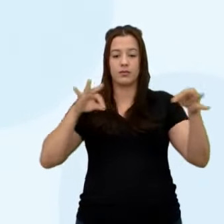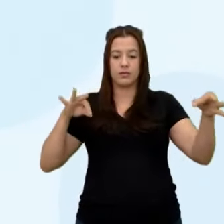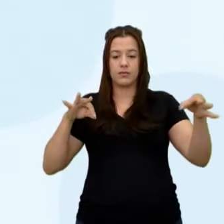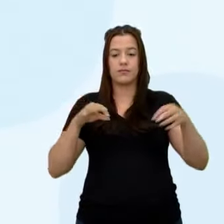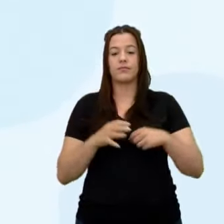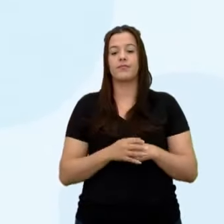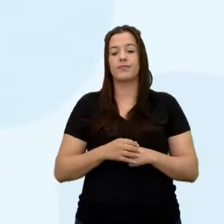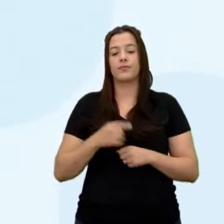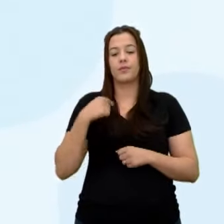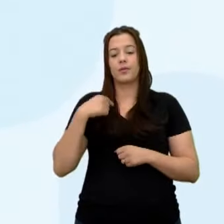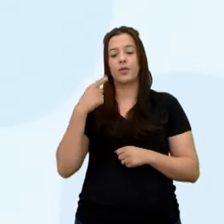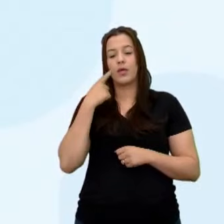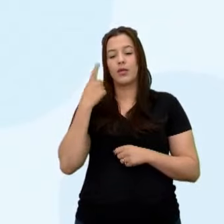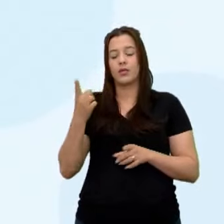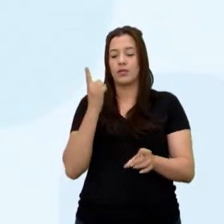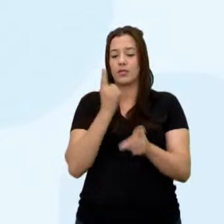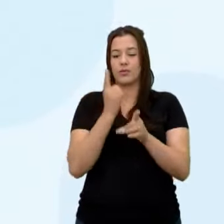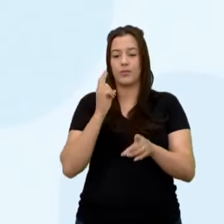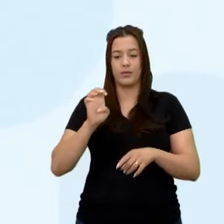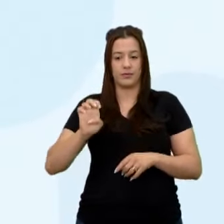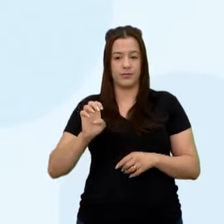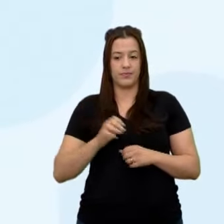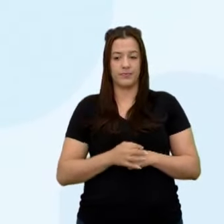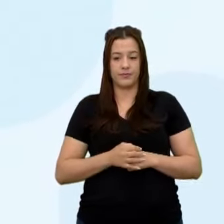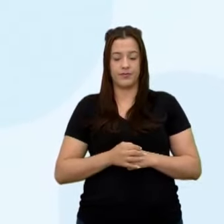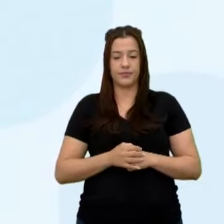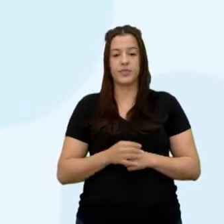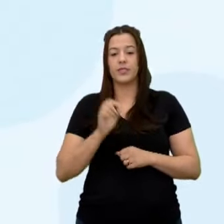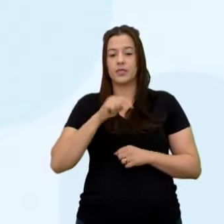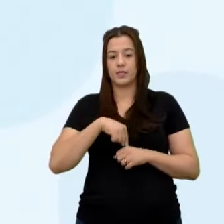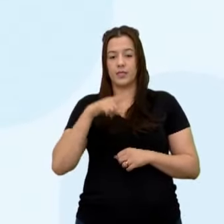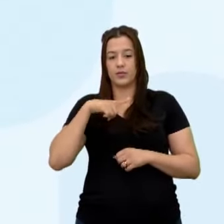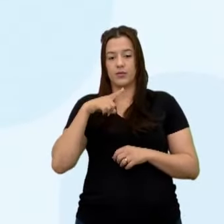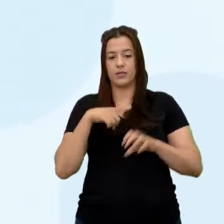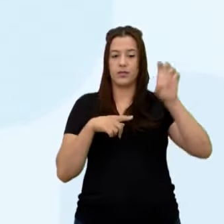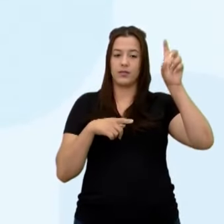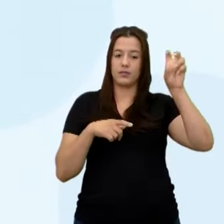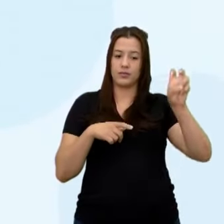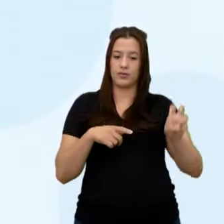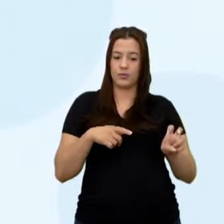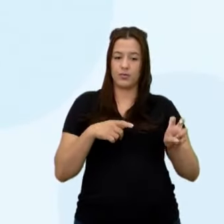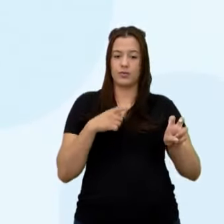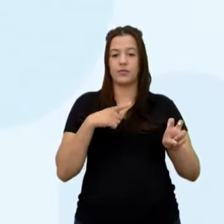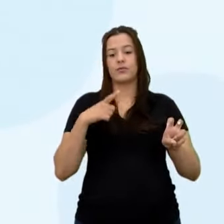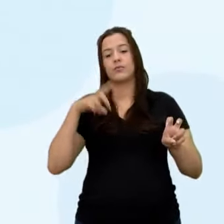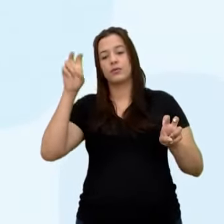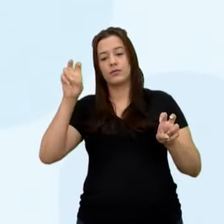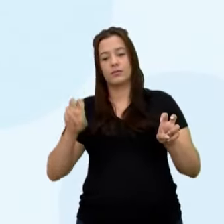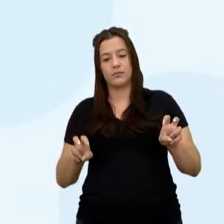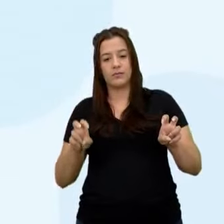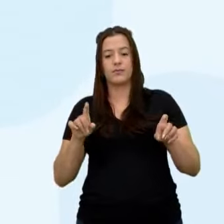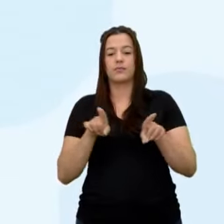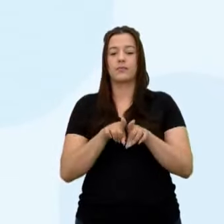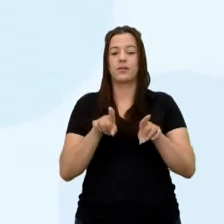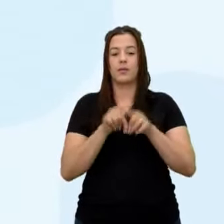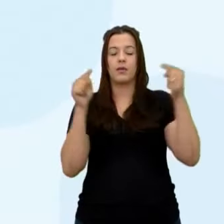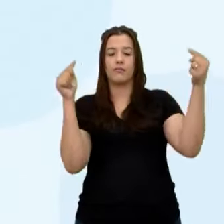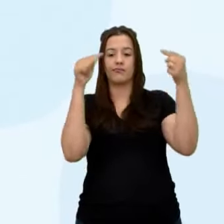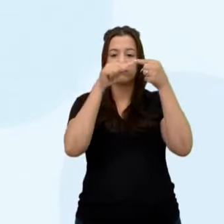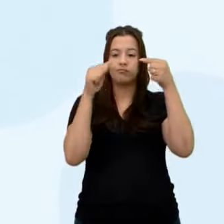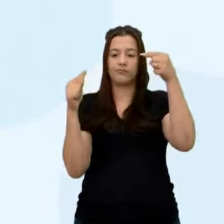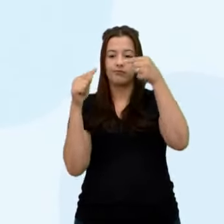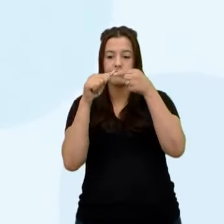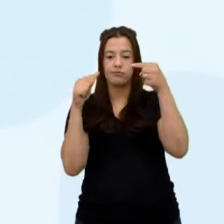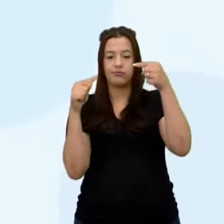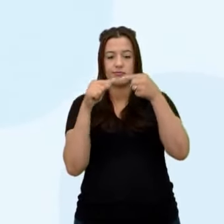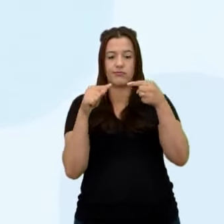letter E, descoberto. Então, nós temos aí 5 números, 5 letras, é só você associar. Daqui 30 segundinhos